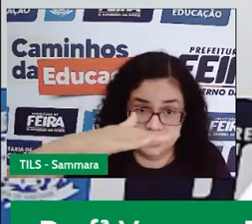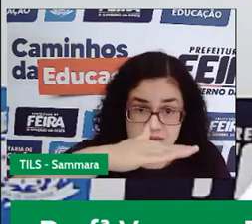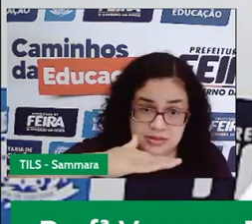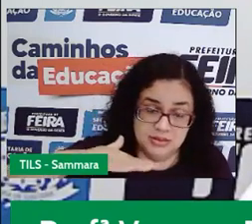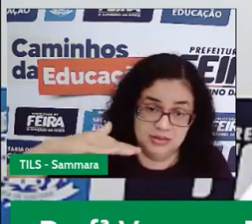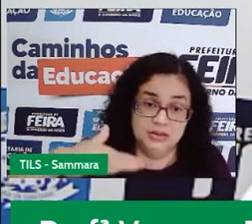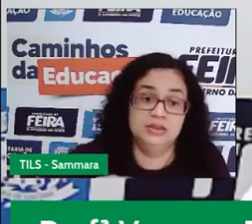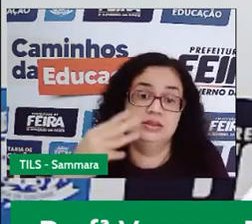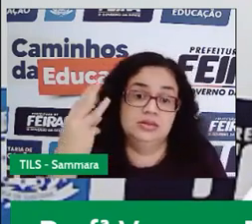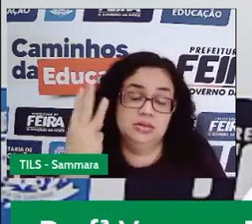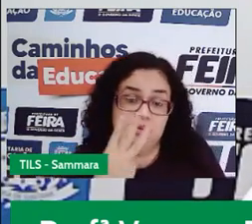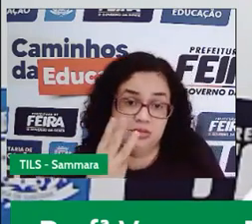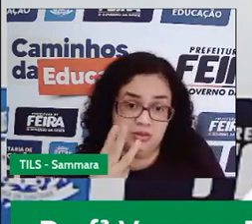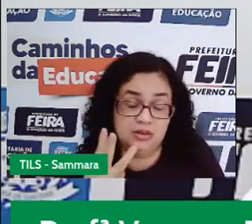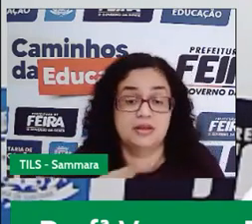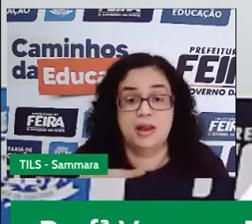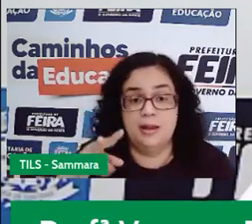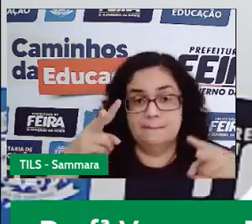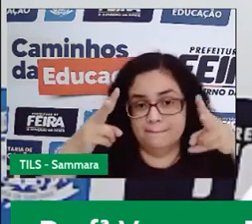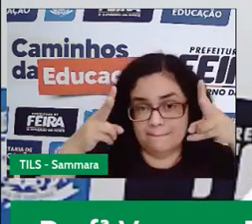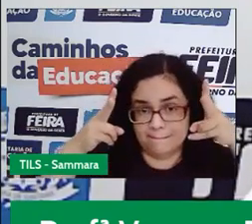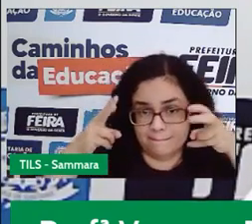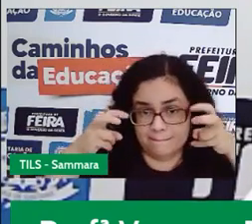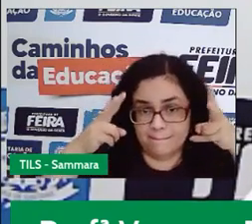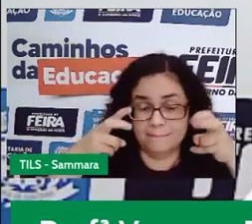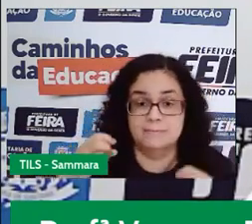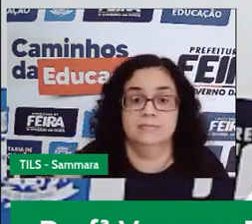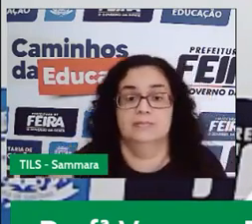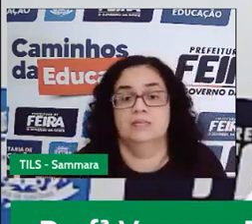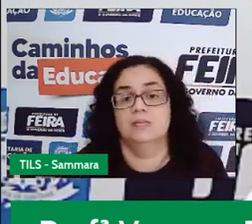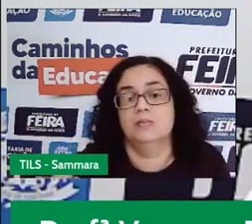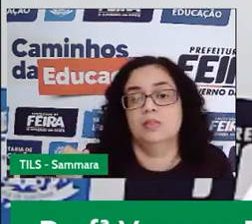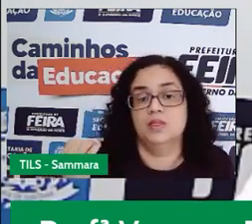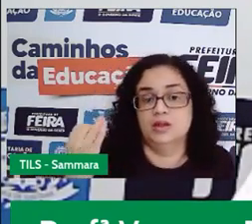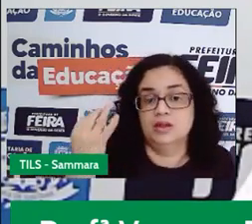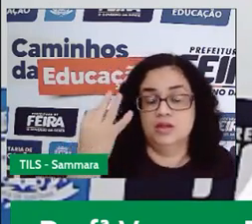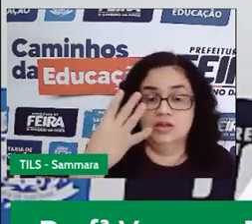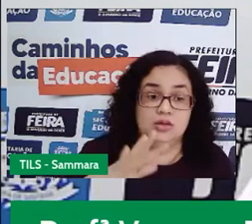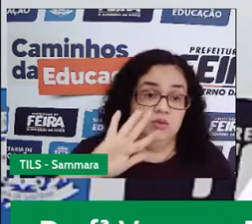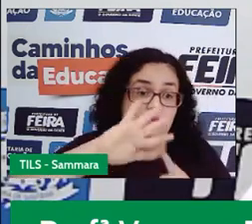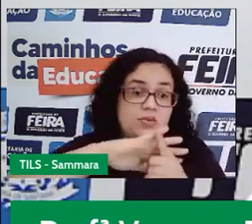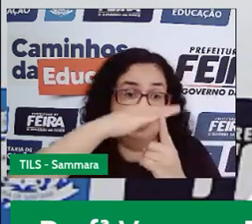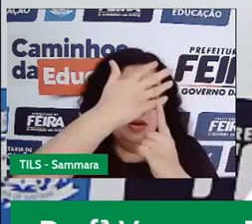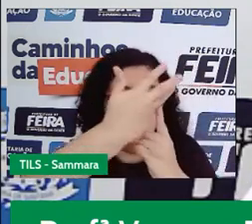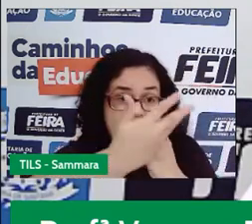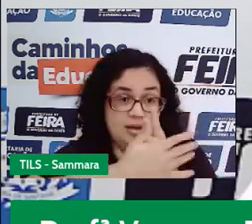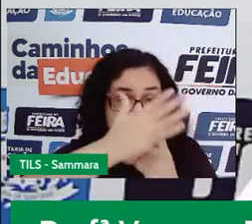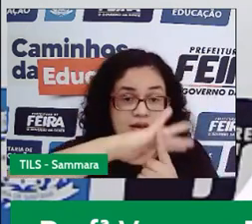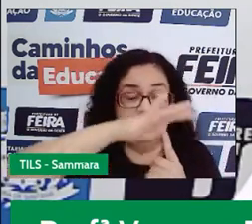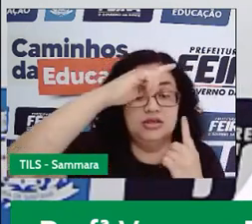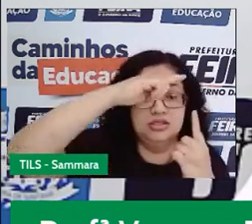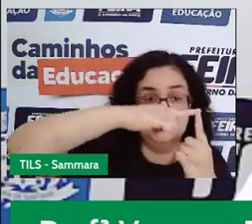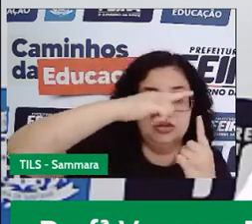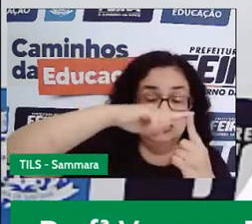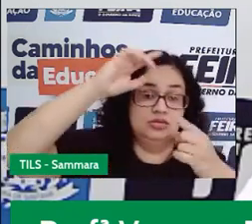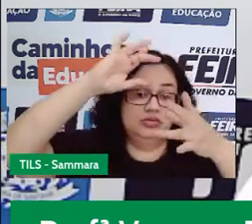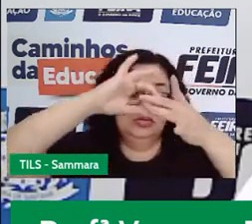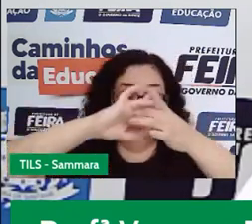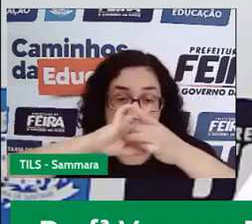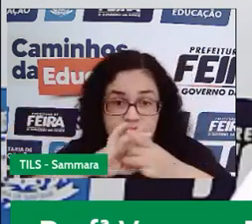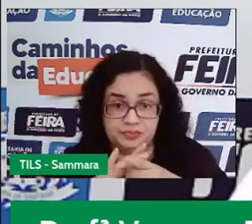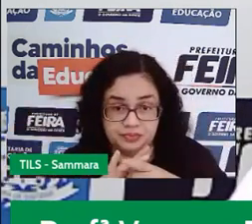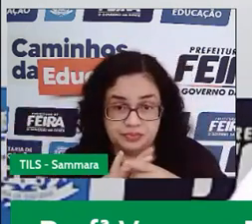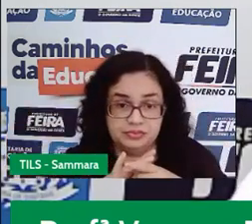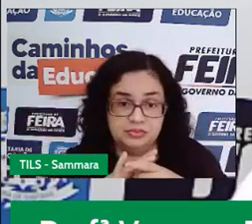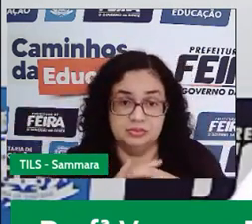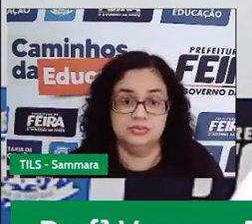aparece eles nos vértices e as partes daquelas que são consideradas poliedros e a gente